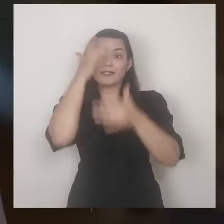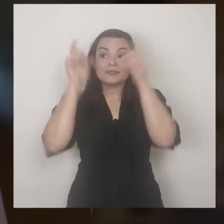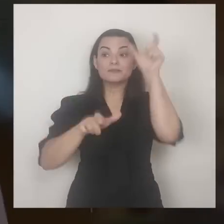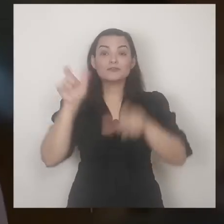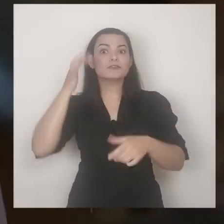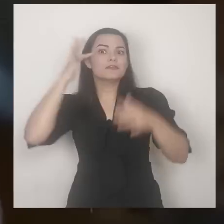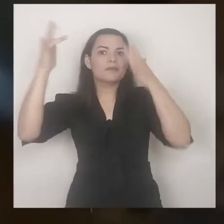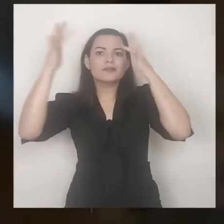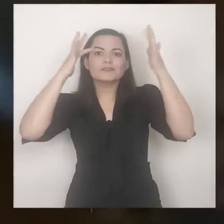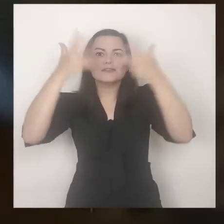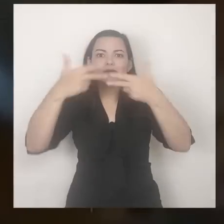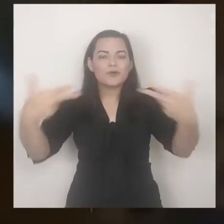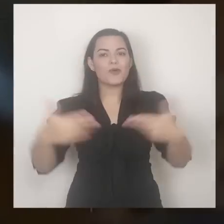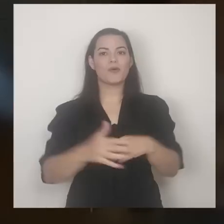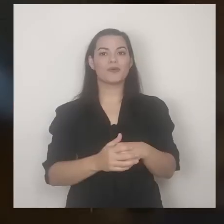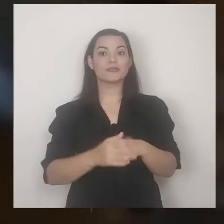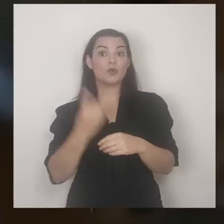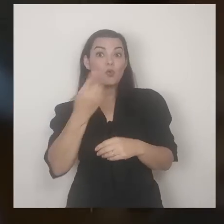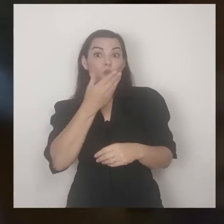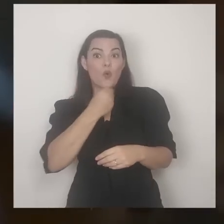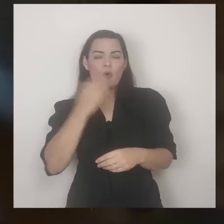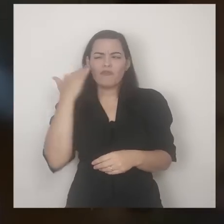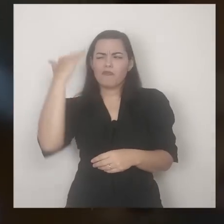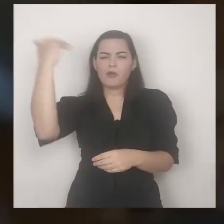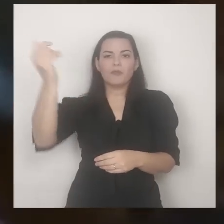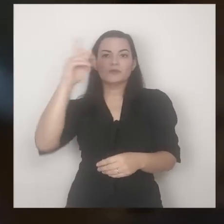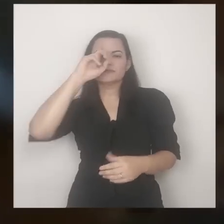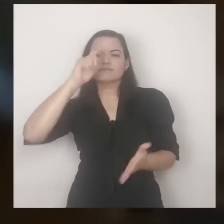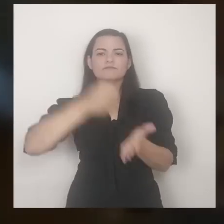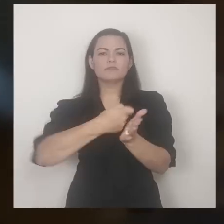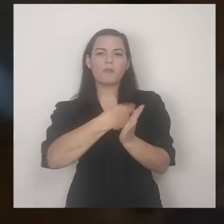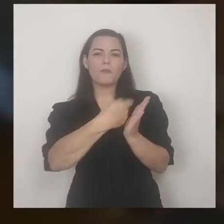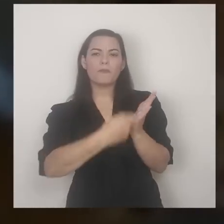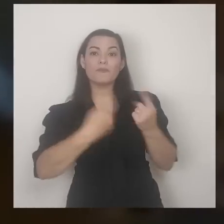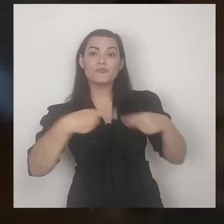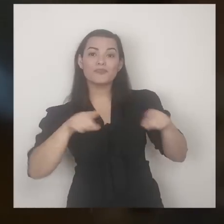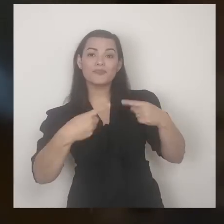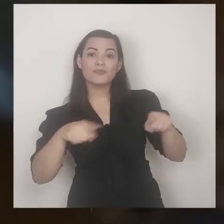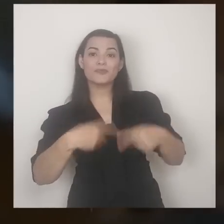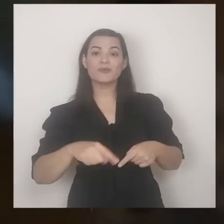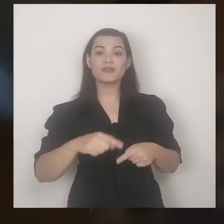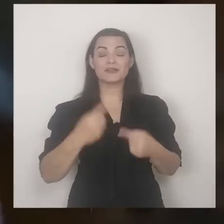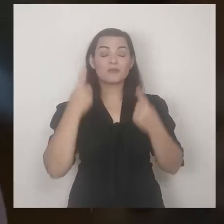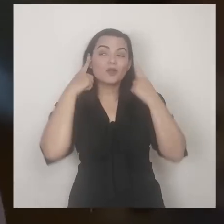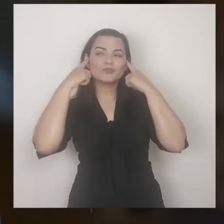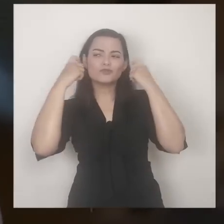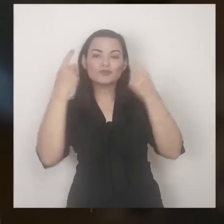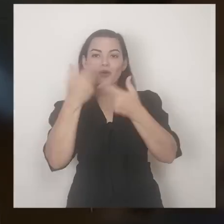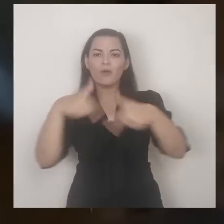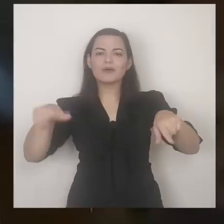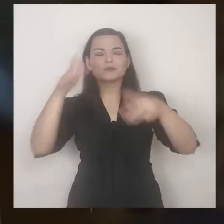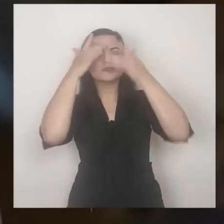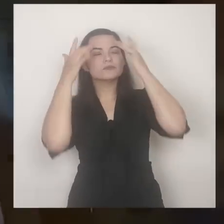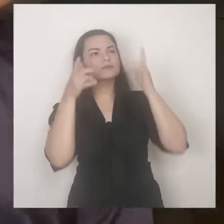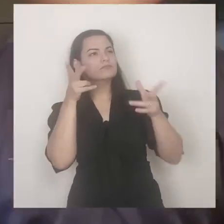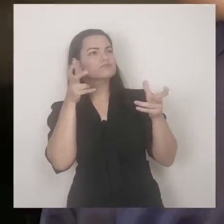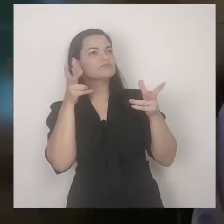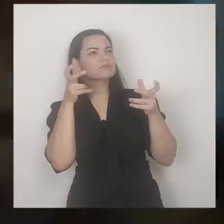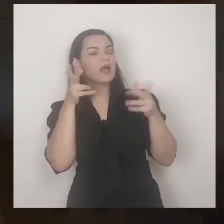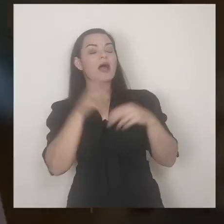decidiu escrever uma música que apenas pelos sons as pessoas poderiam imaginar cenários, paisagens e até